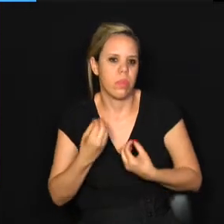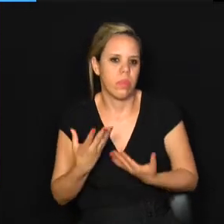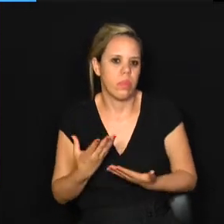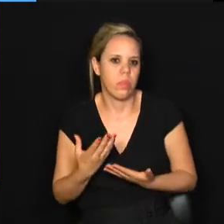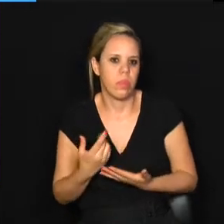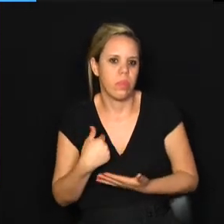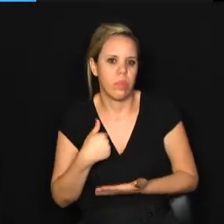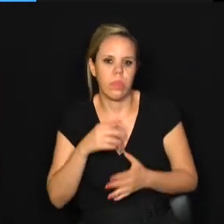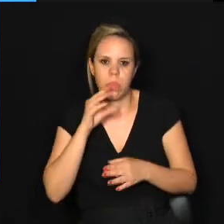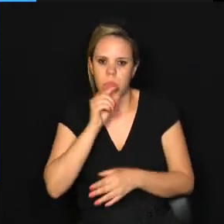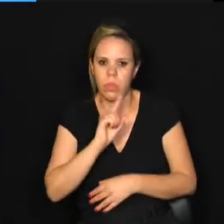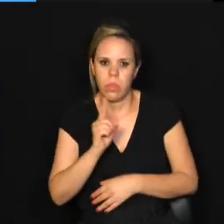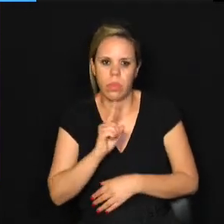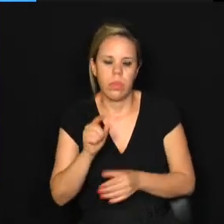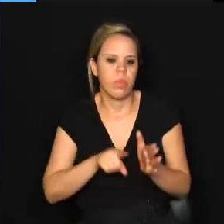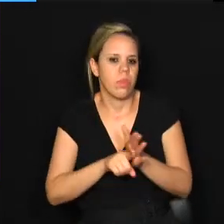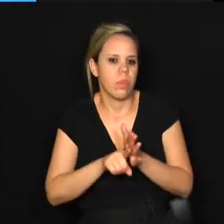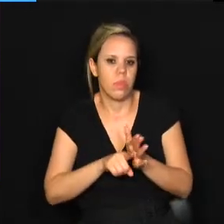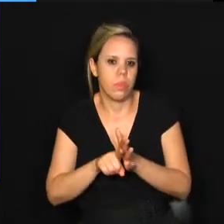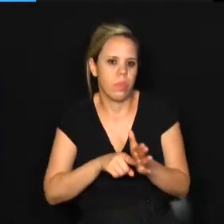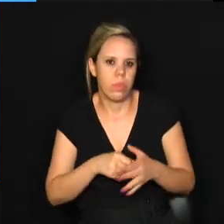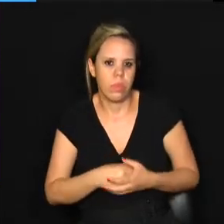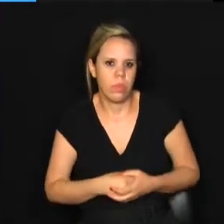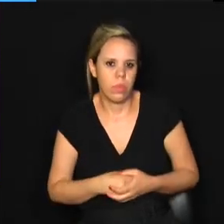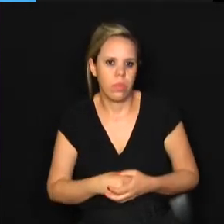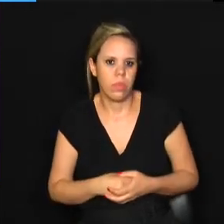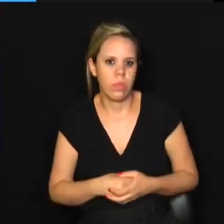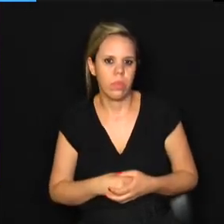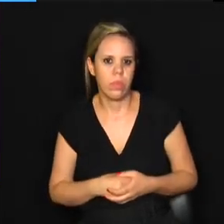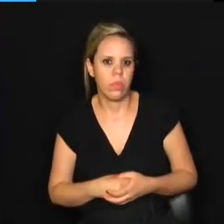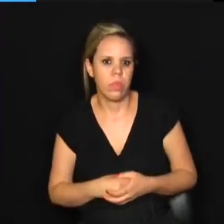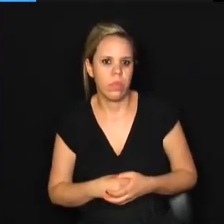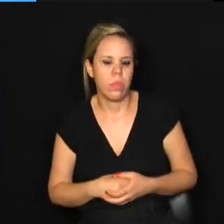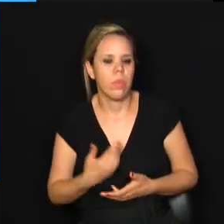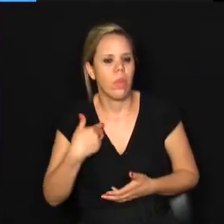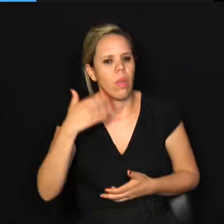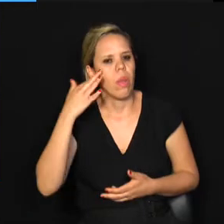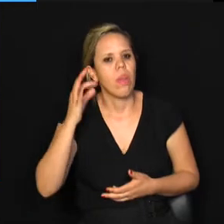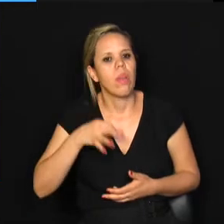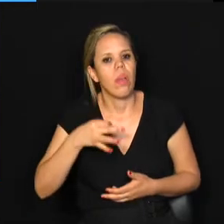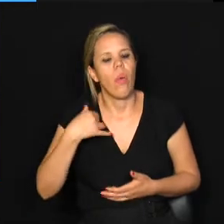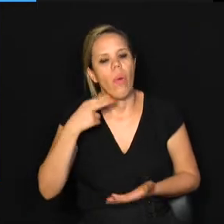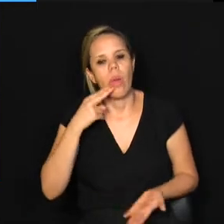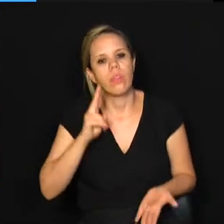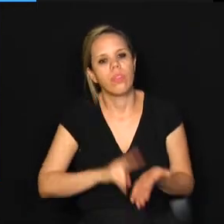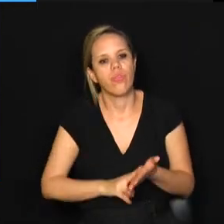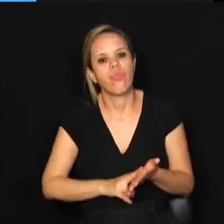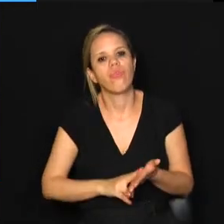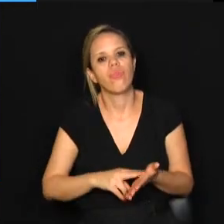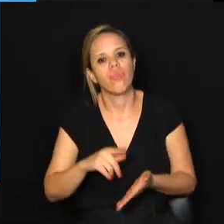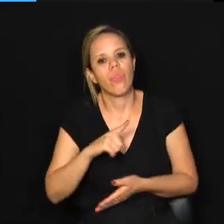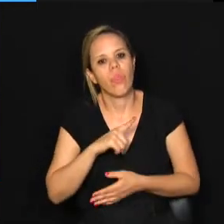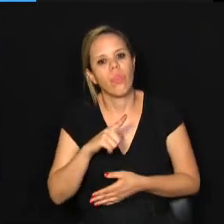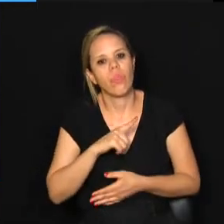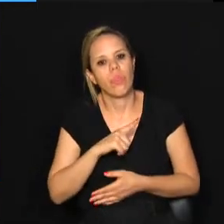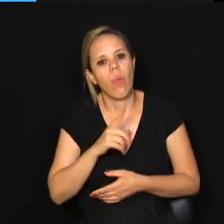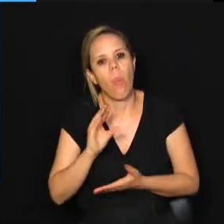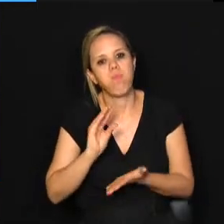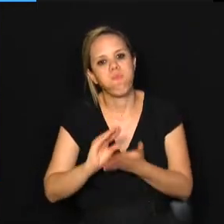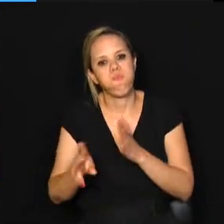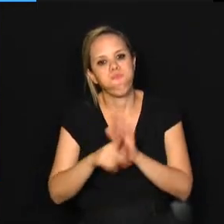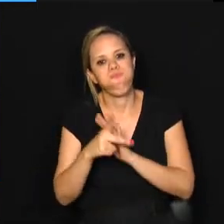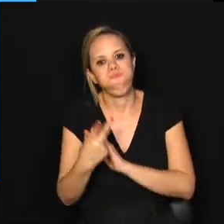sou funcionária e também não fiz pesquisa quanto a isso, mas pelo que eu entendo, eu sei que o Correios tem o orçamento